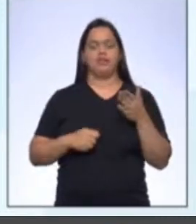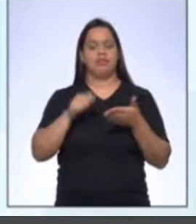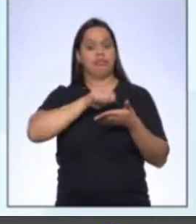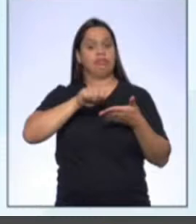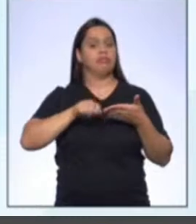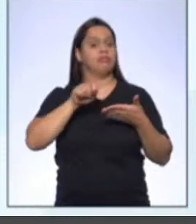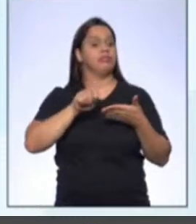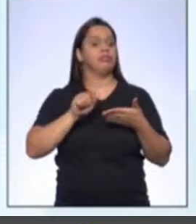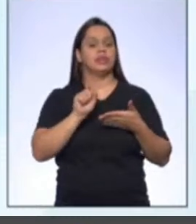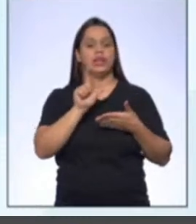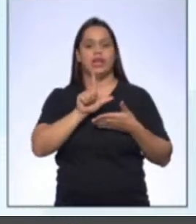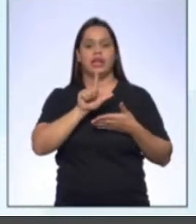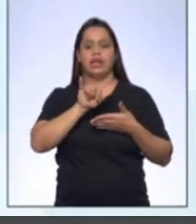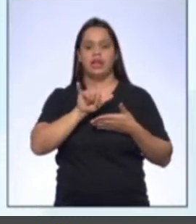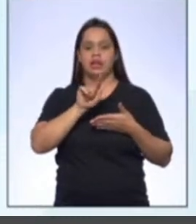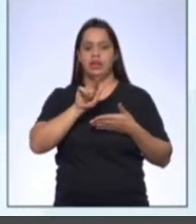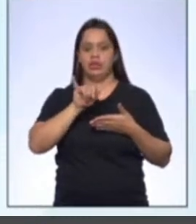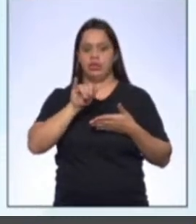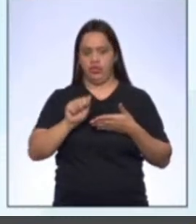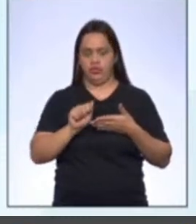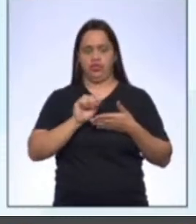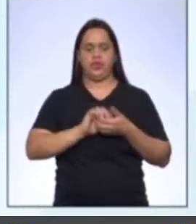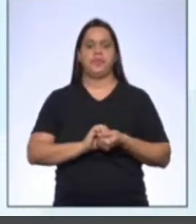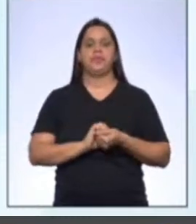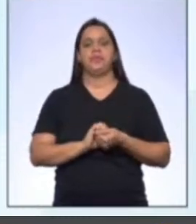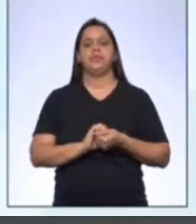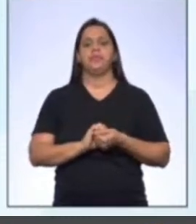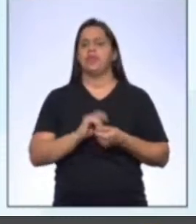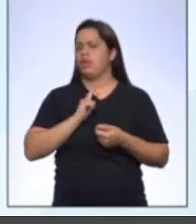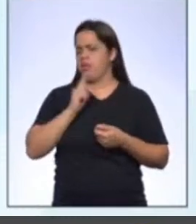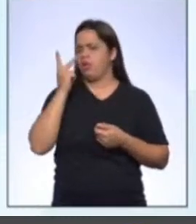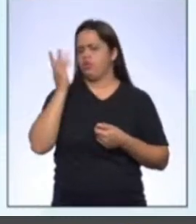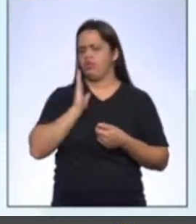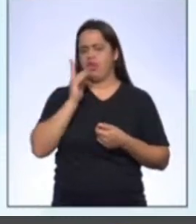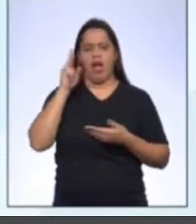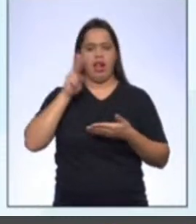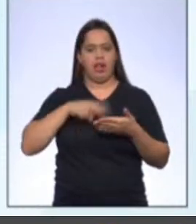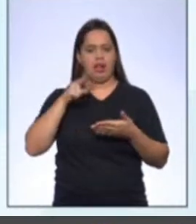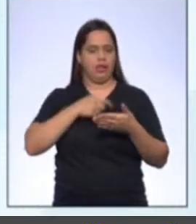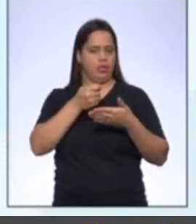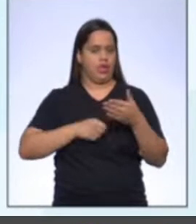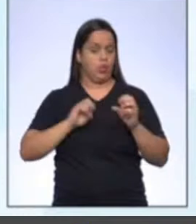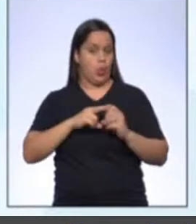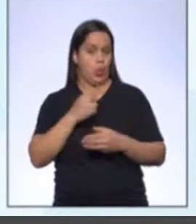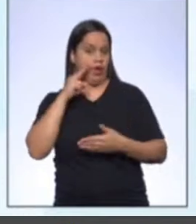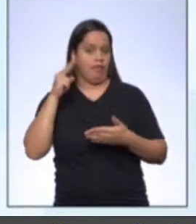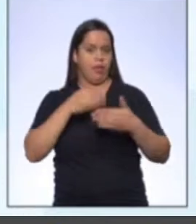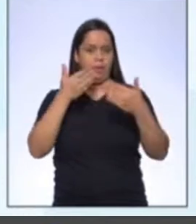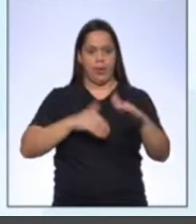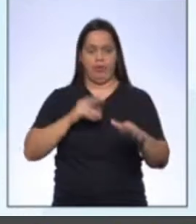alguma prova que você já fez também, tá bom? Esse nós vamos ler.